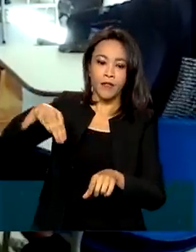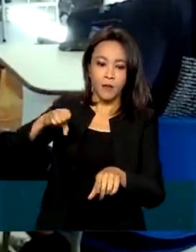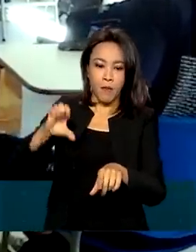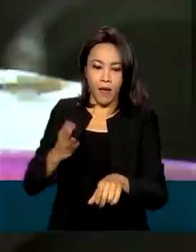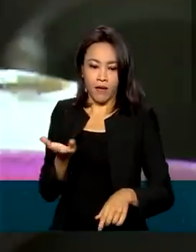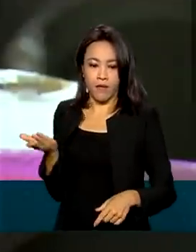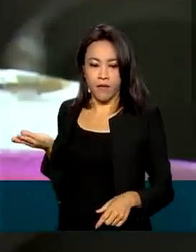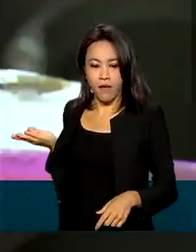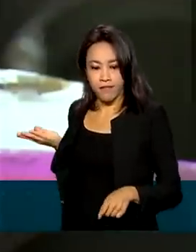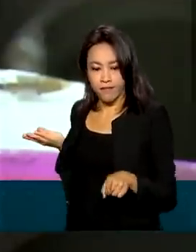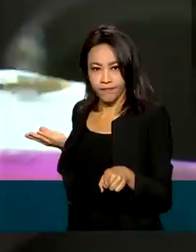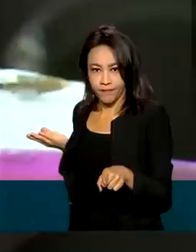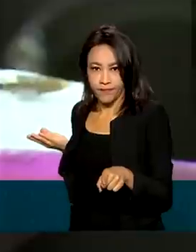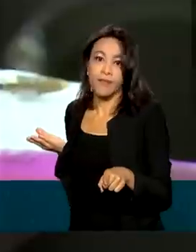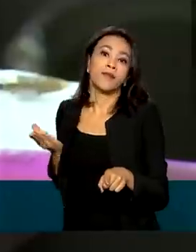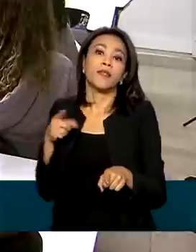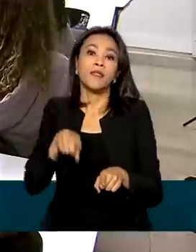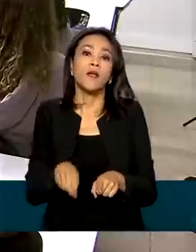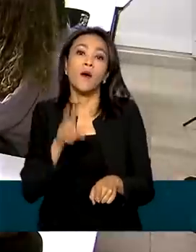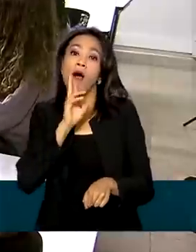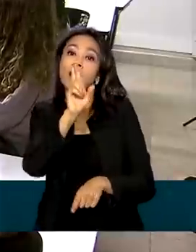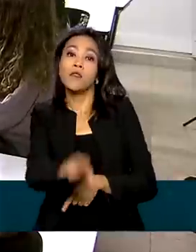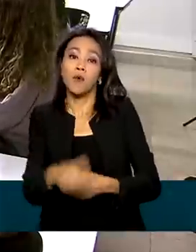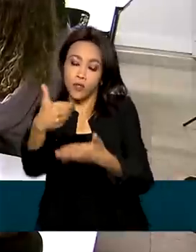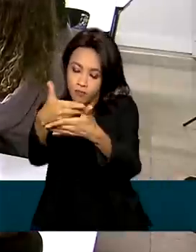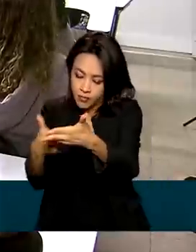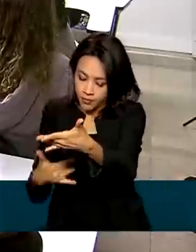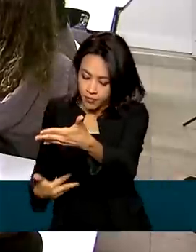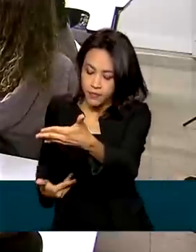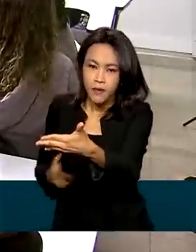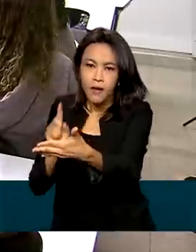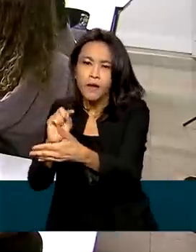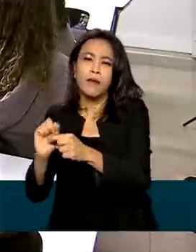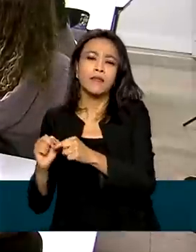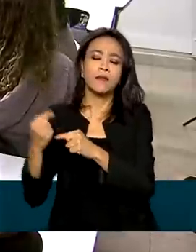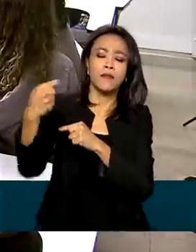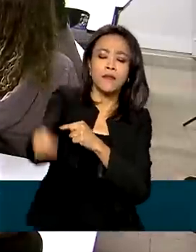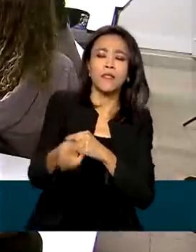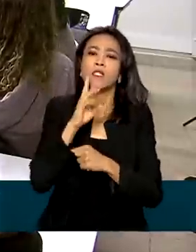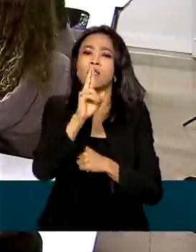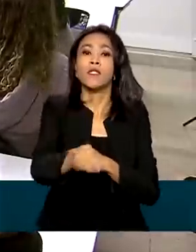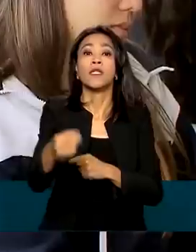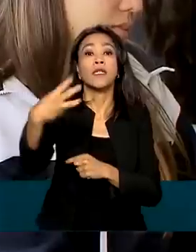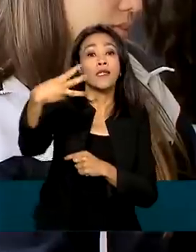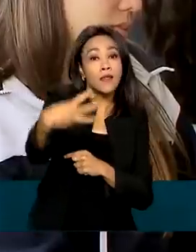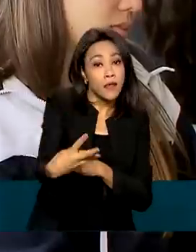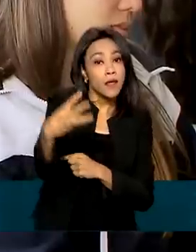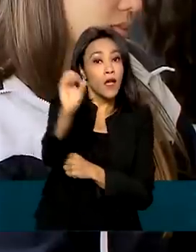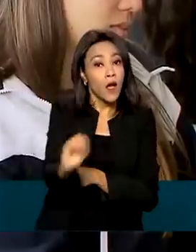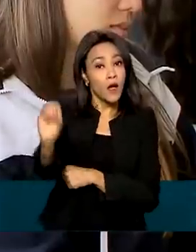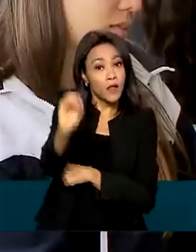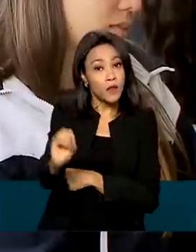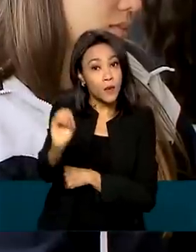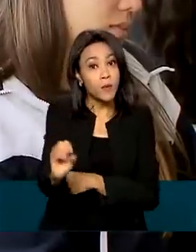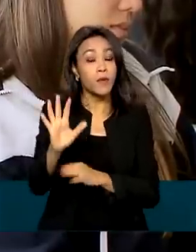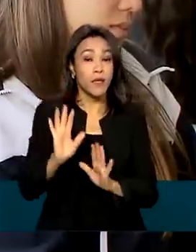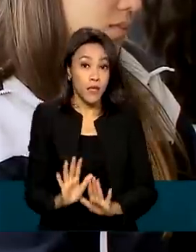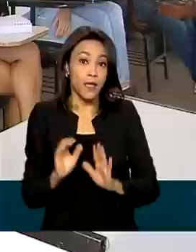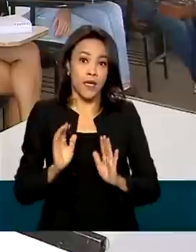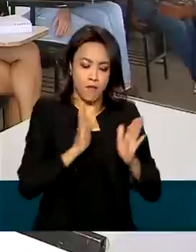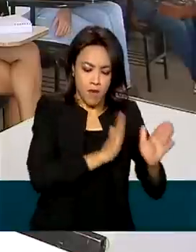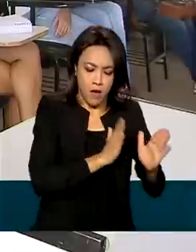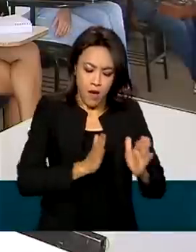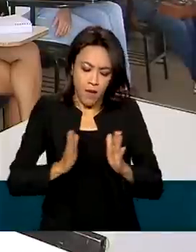único.mac.gov.br né os resultados da lista de espera serão divulgadas no dia 3 de outubro e a etapa de comprovação